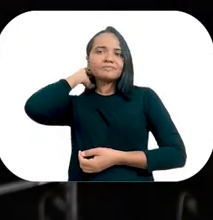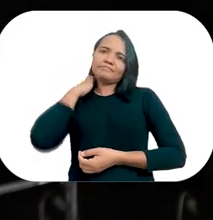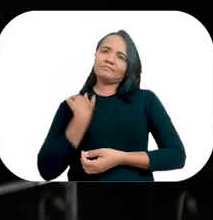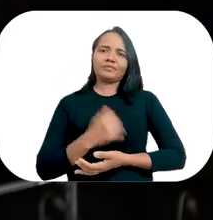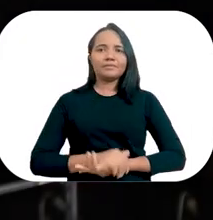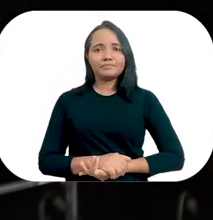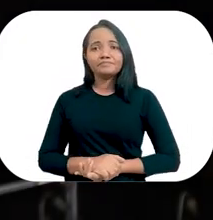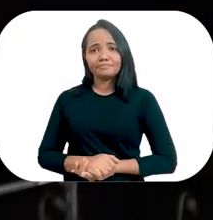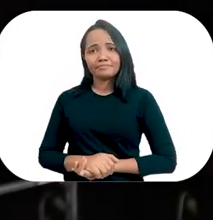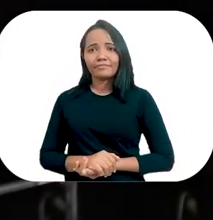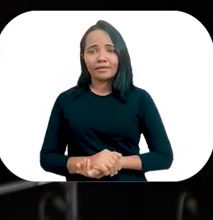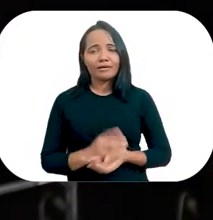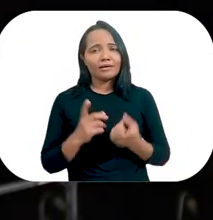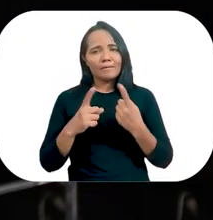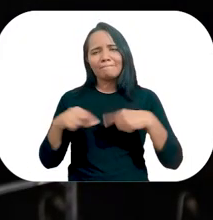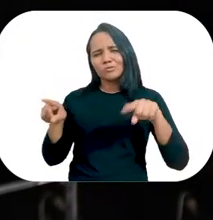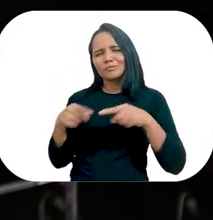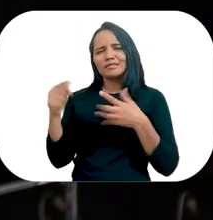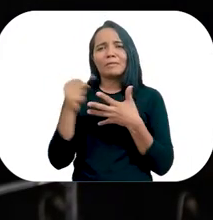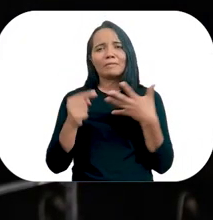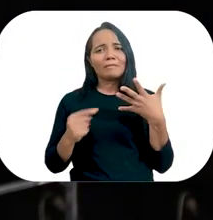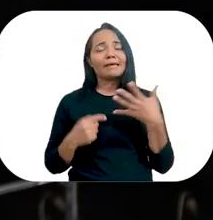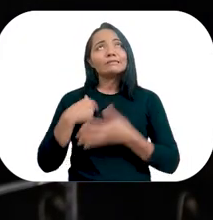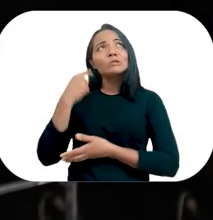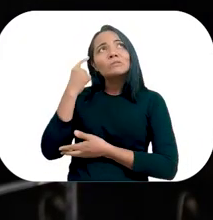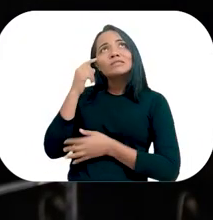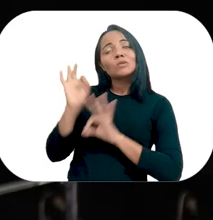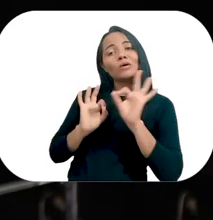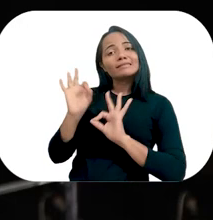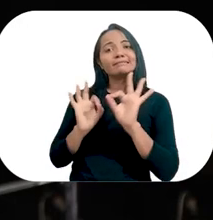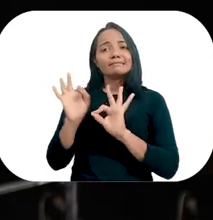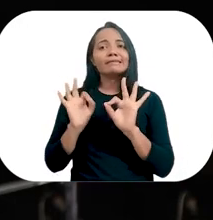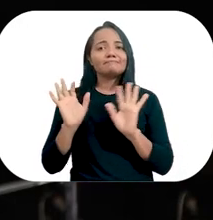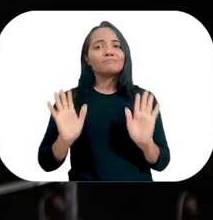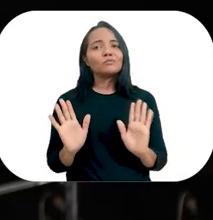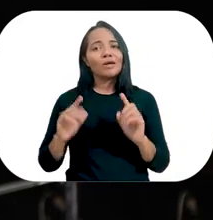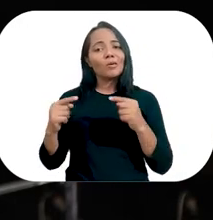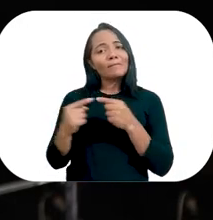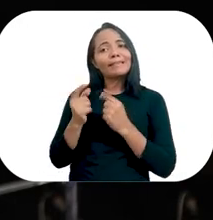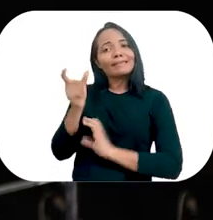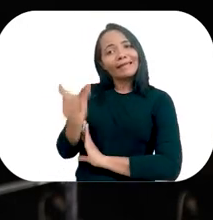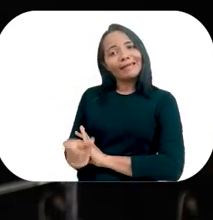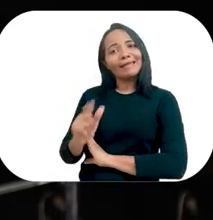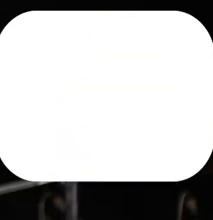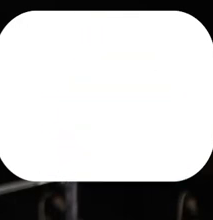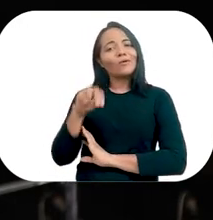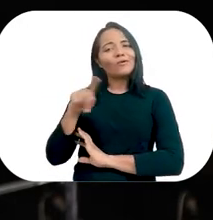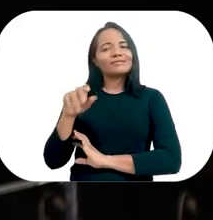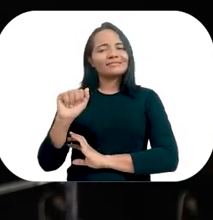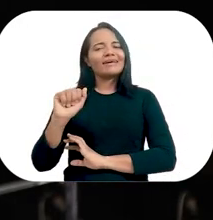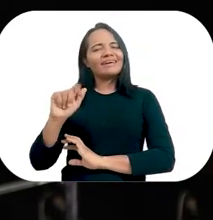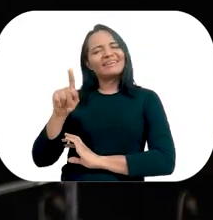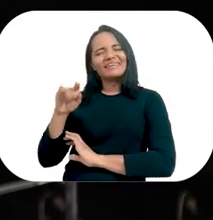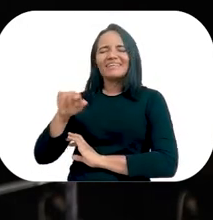É, as músicas, eu queria tocar mais coisa do lado B, Gonzaguinha. Tanto que eu consegui colocar pelo menos uma